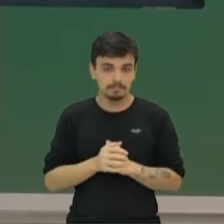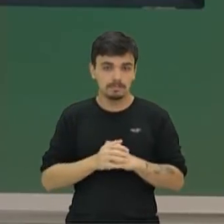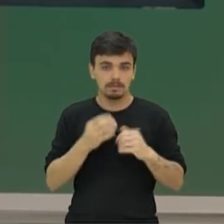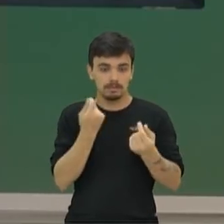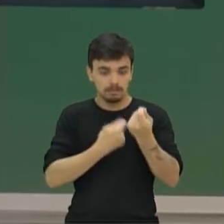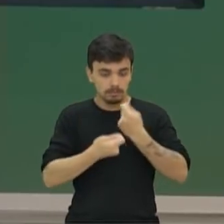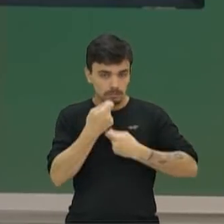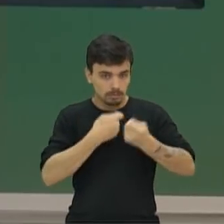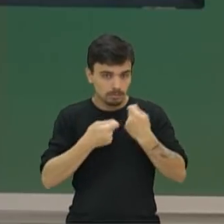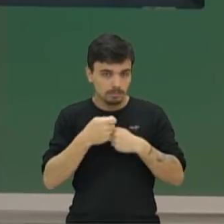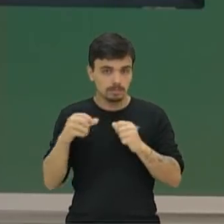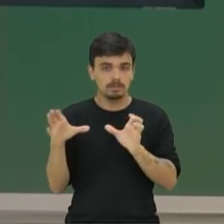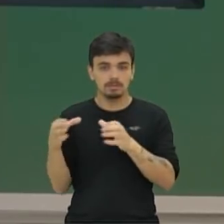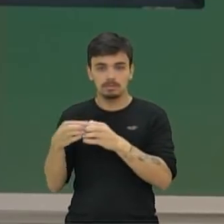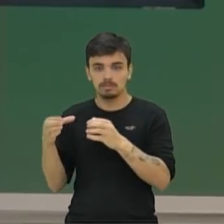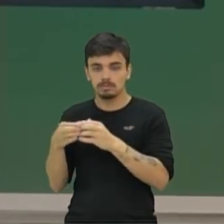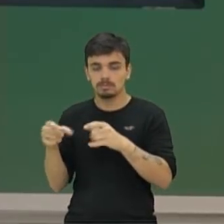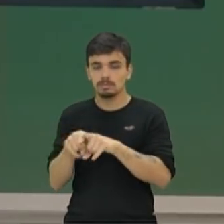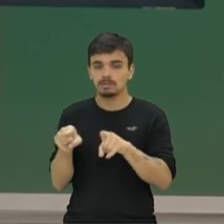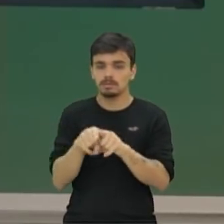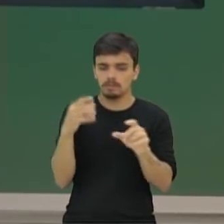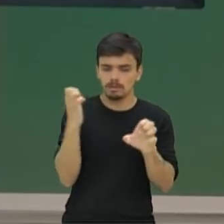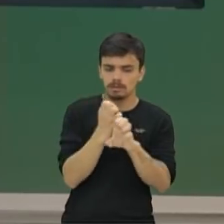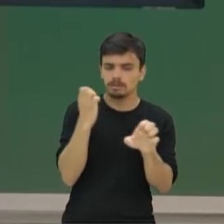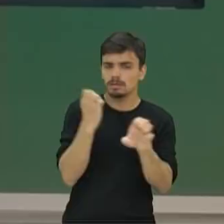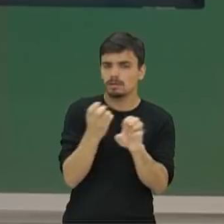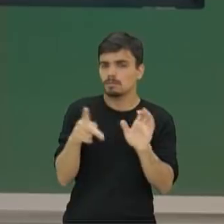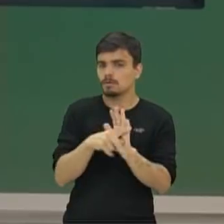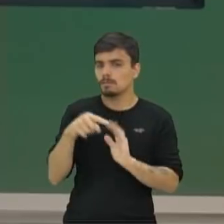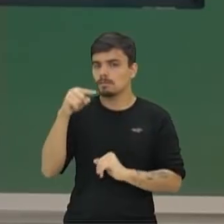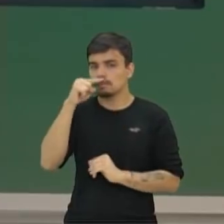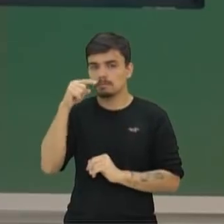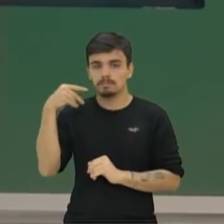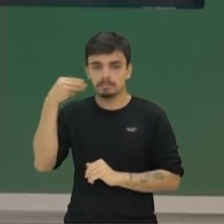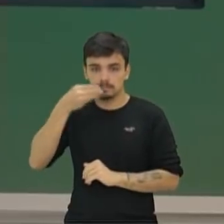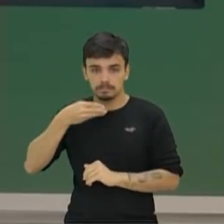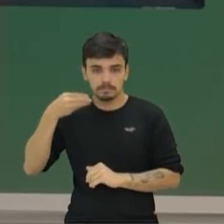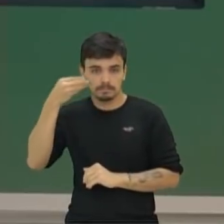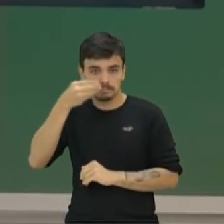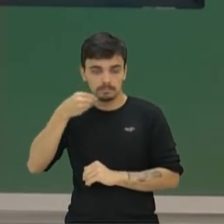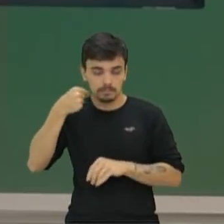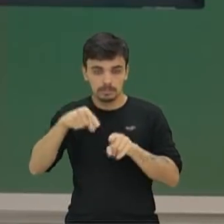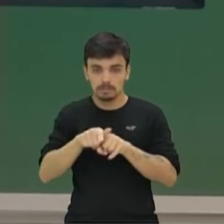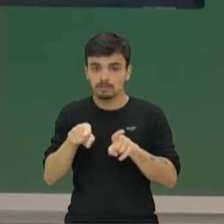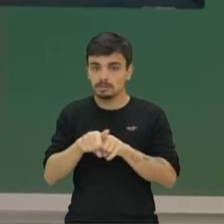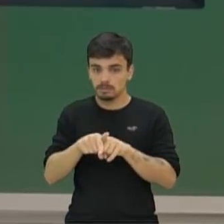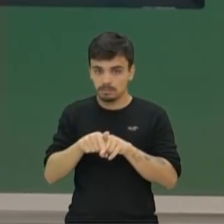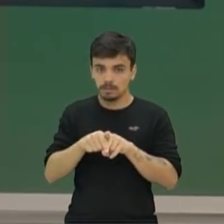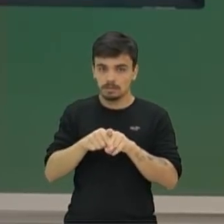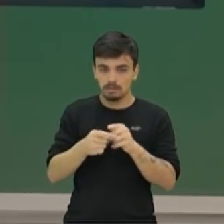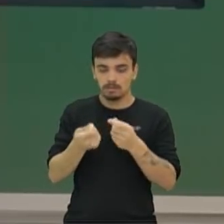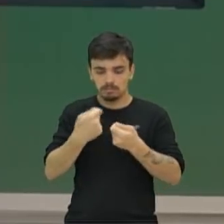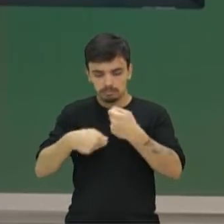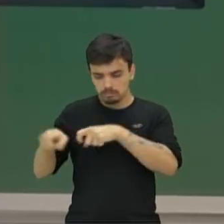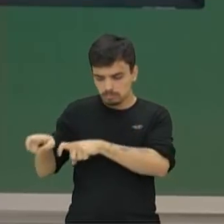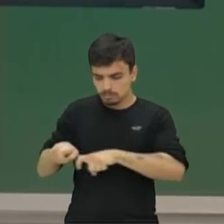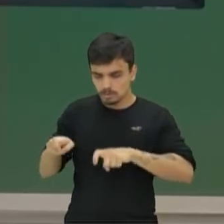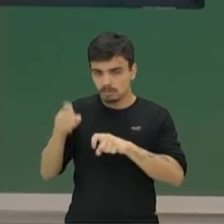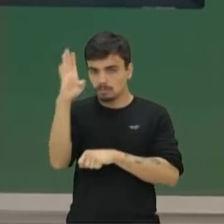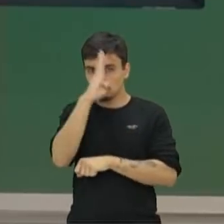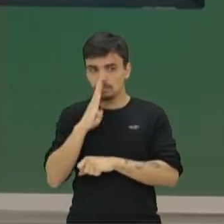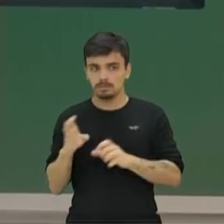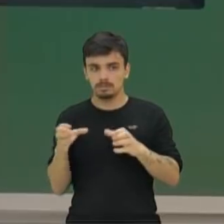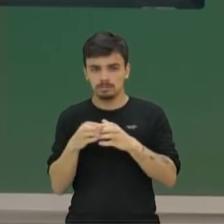economia colonial, os engenhos de açúcar, a agricultura do nosso Brasil colônia. Olha lá, ó.